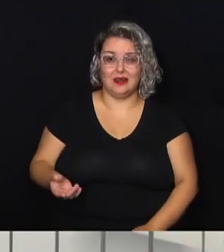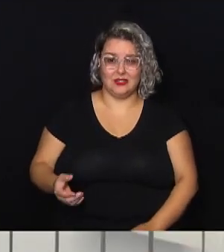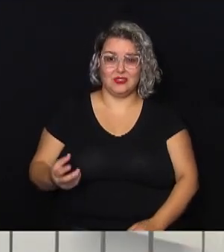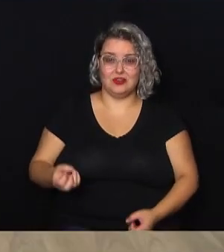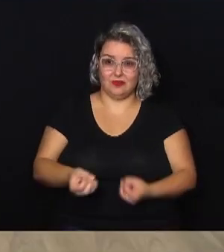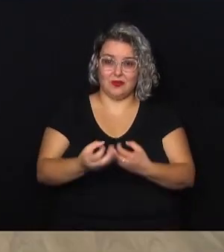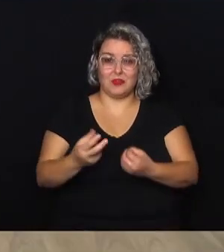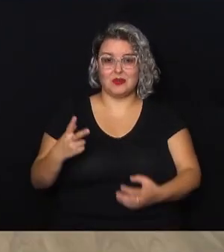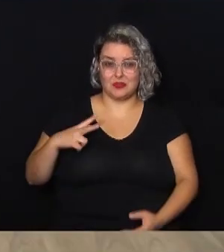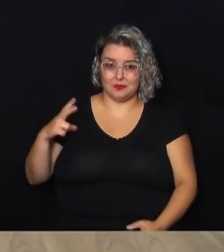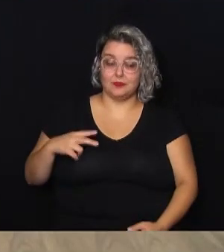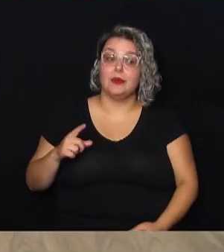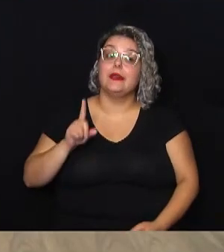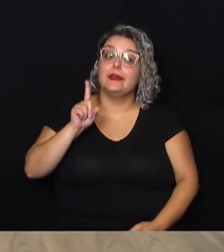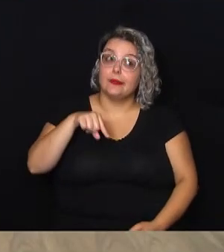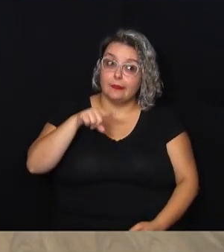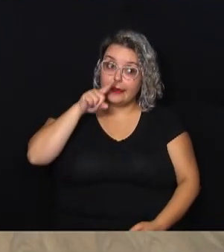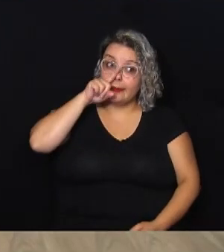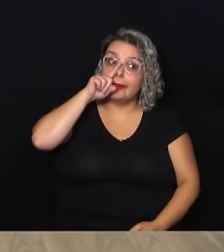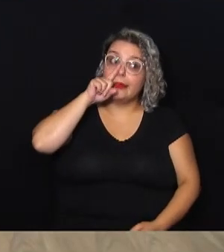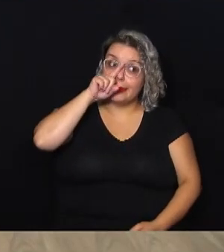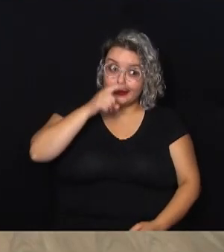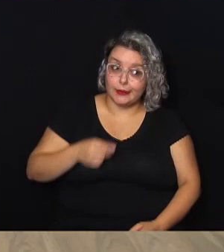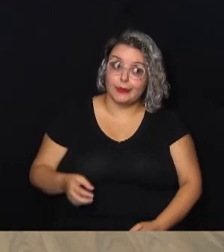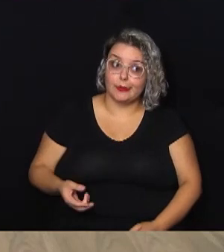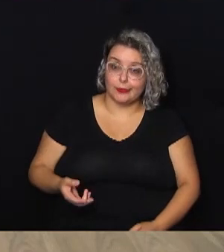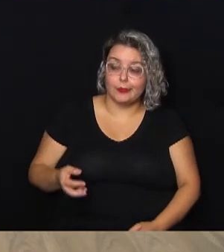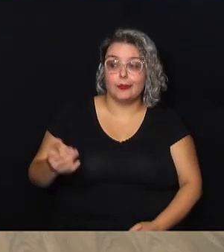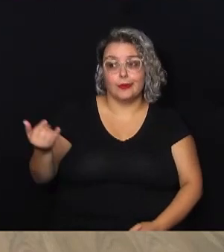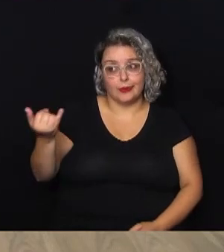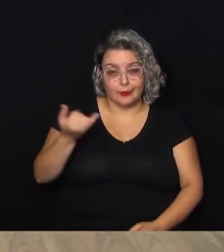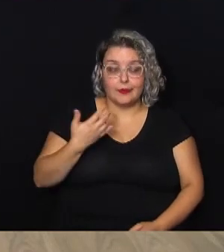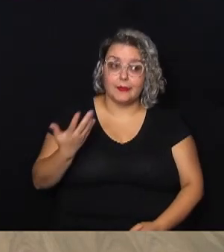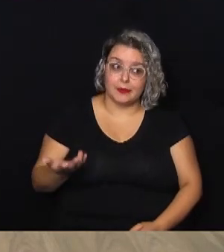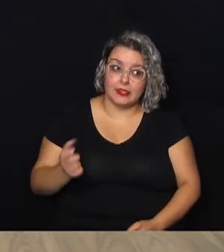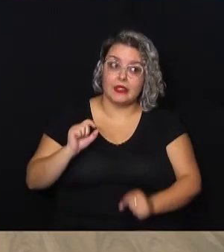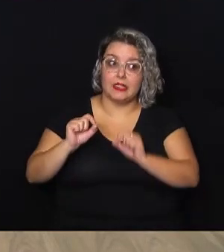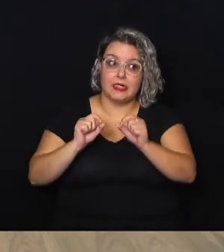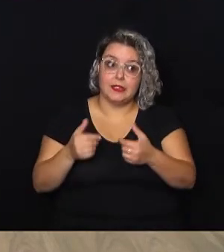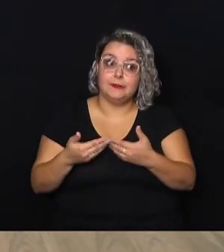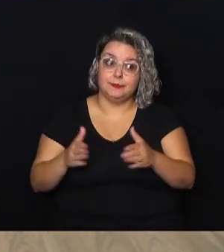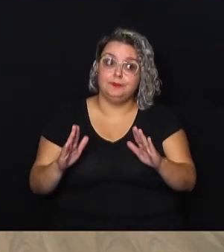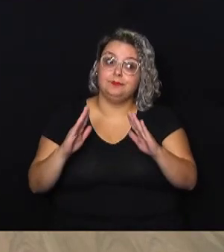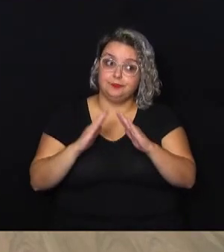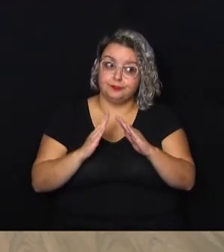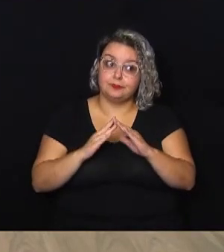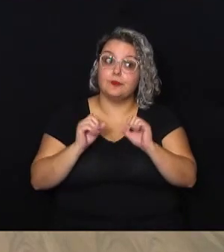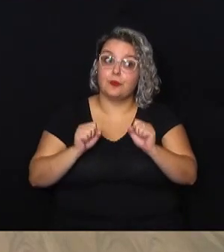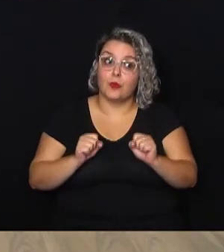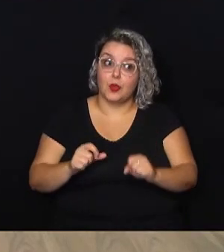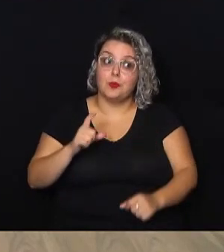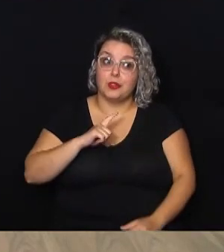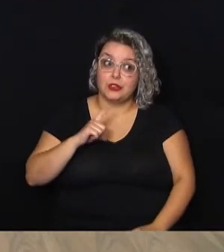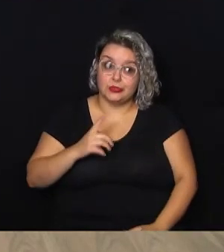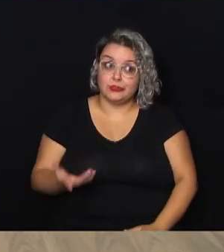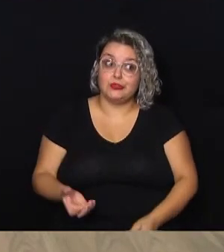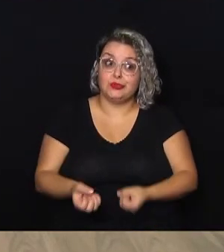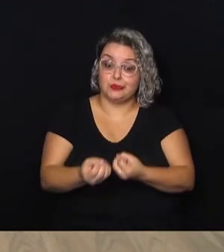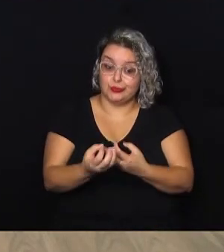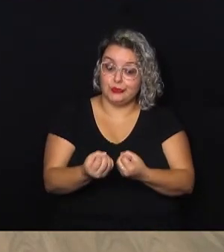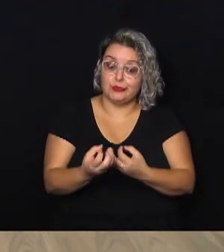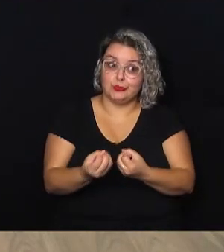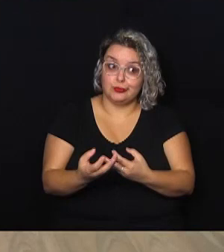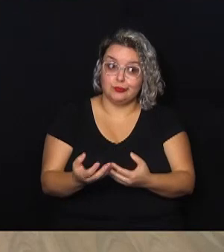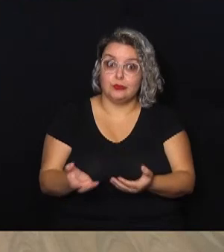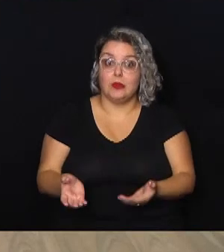para a gente, para quem tem esse sistema, né, para quem instalou na residência, então pode ter uma fuga de informações, às